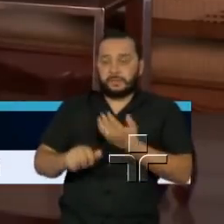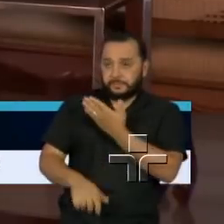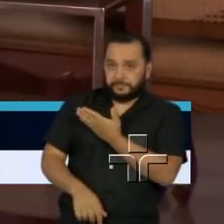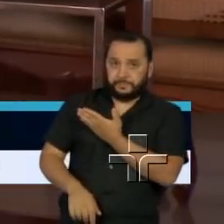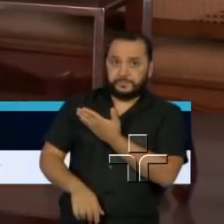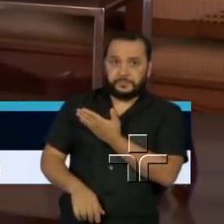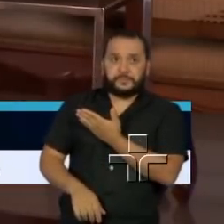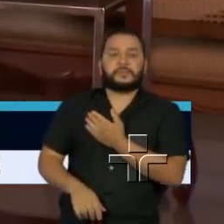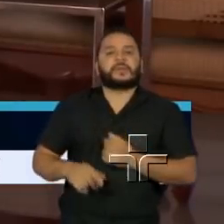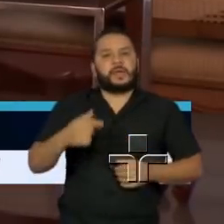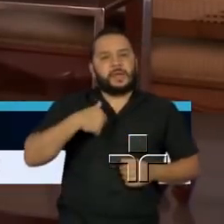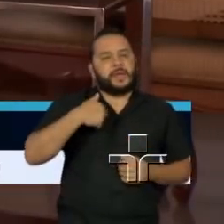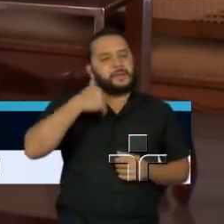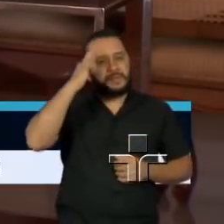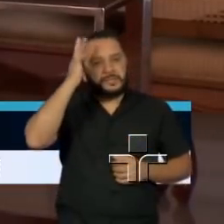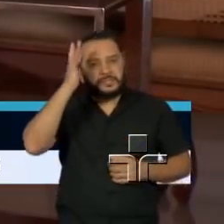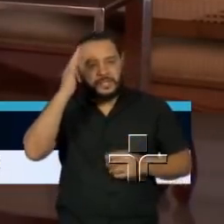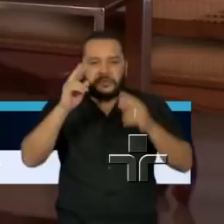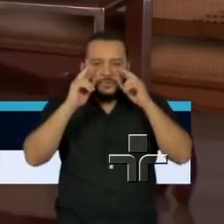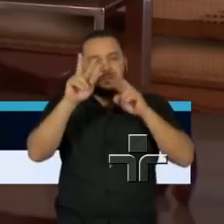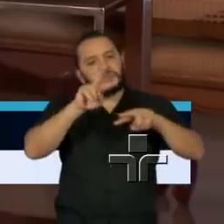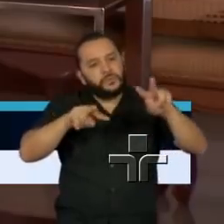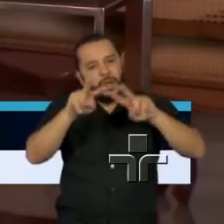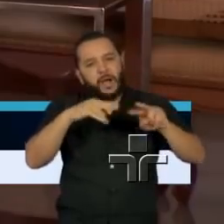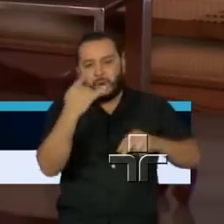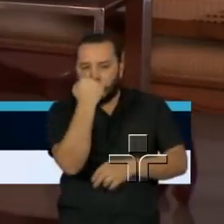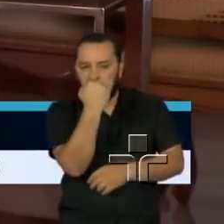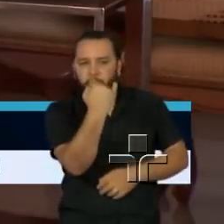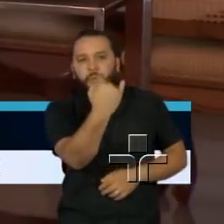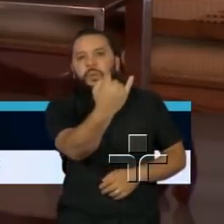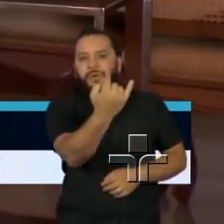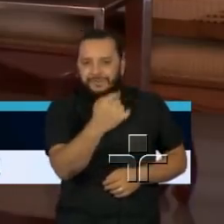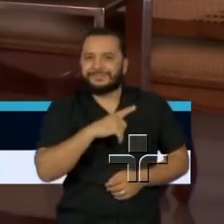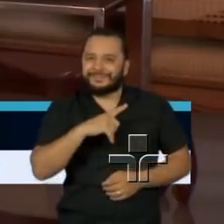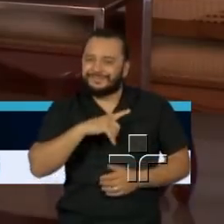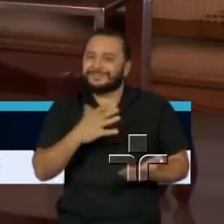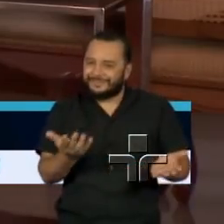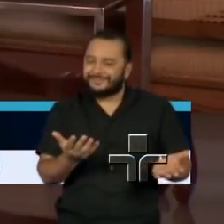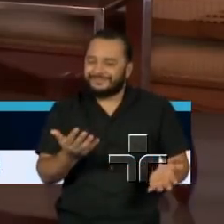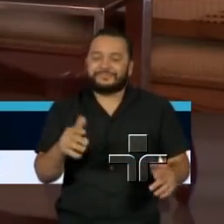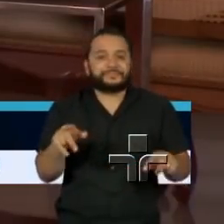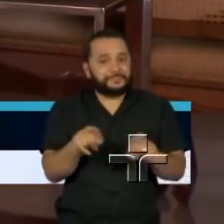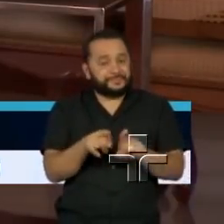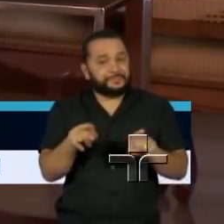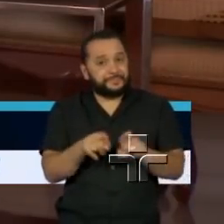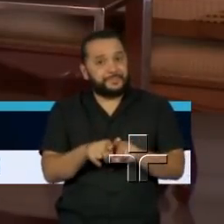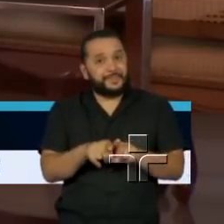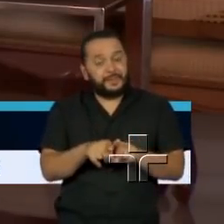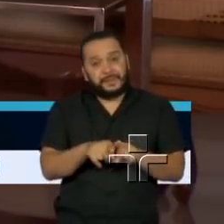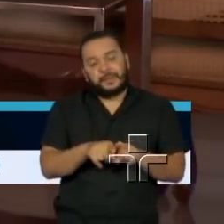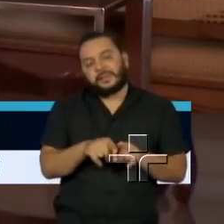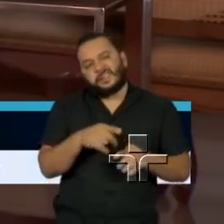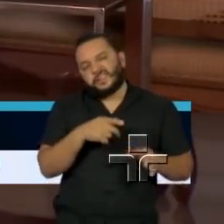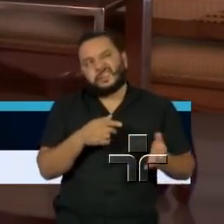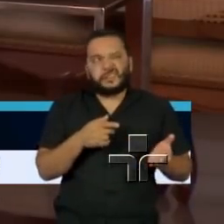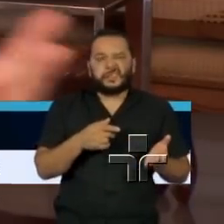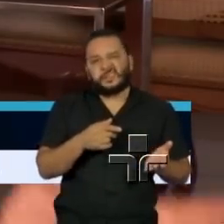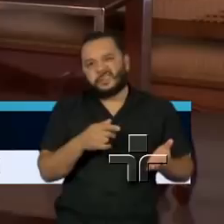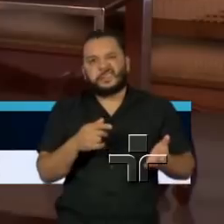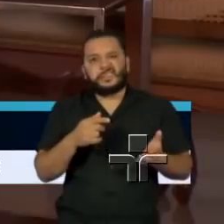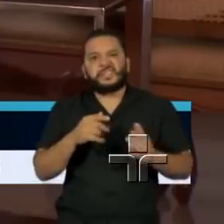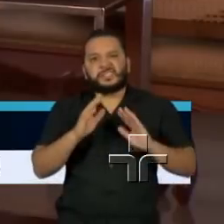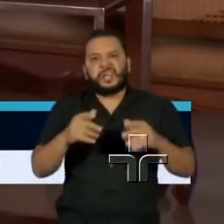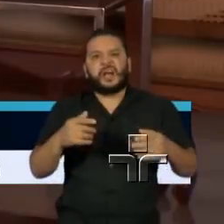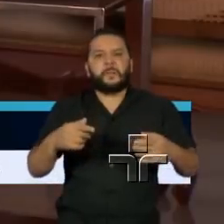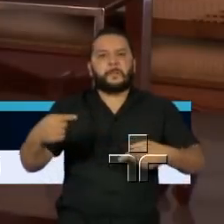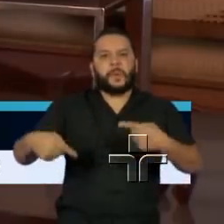mais imagética, né? Mais gostosa de seguir e também sem tantas